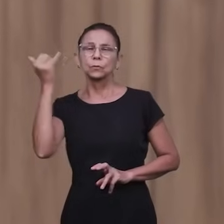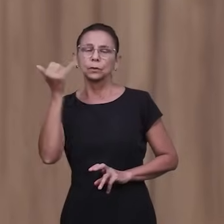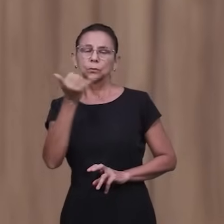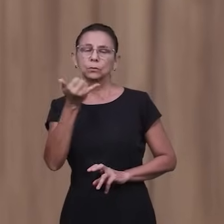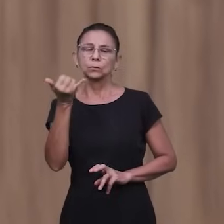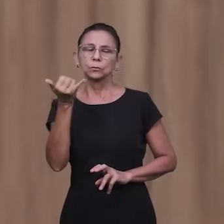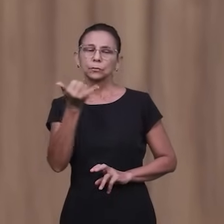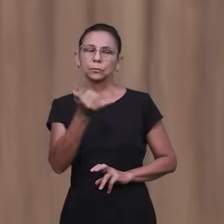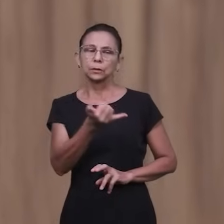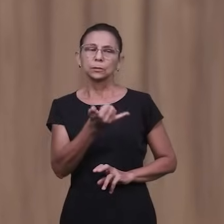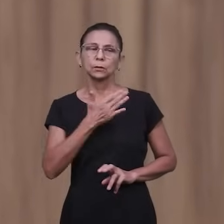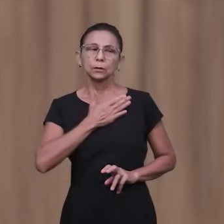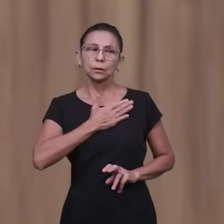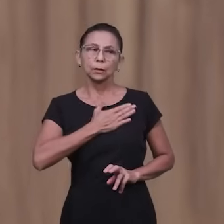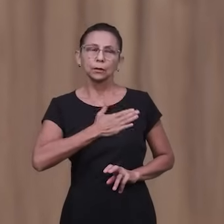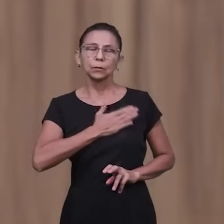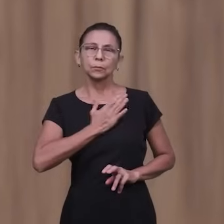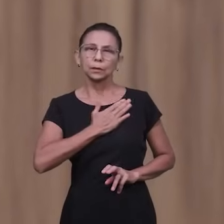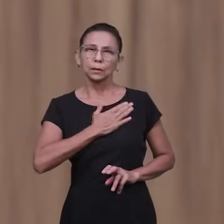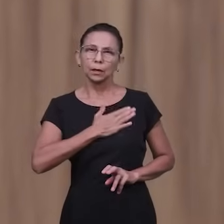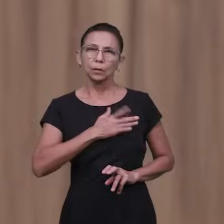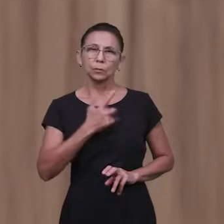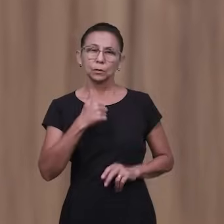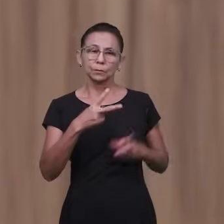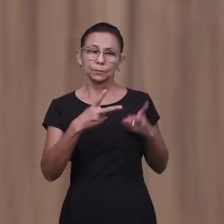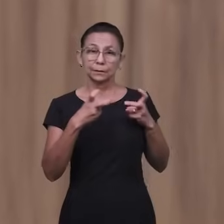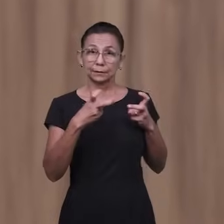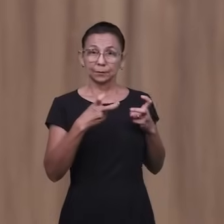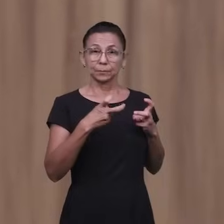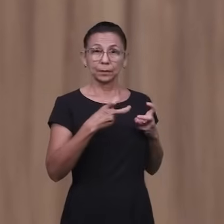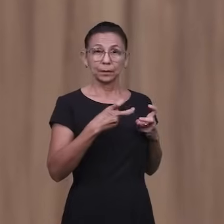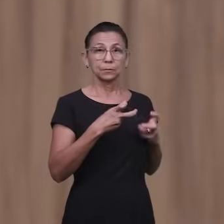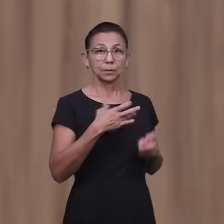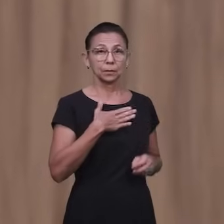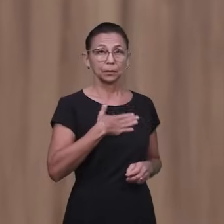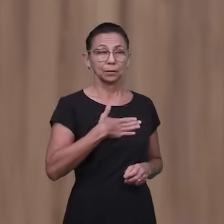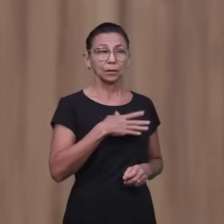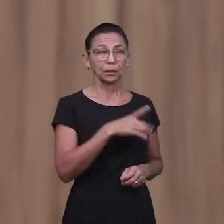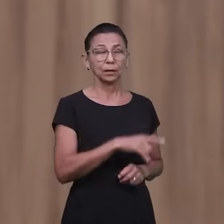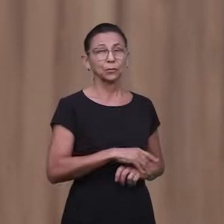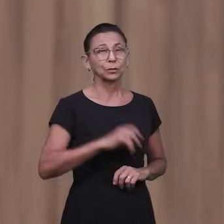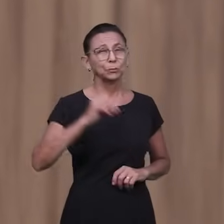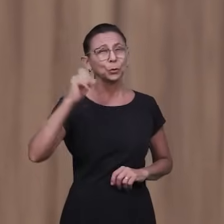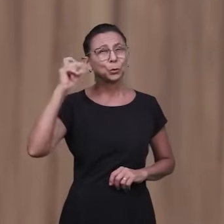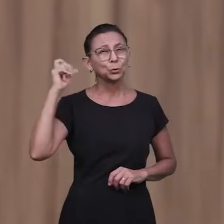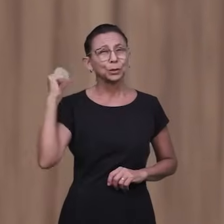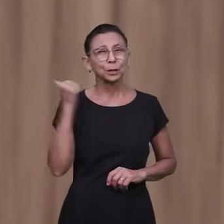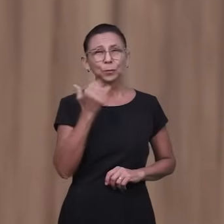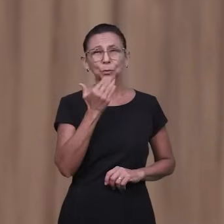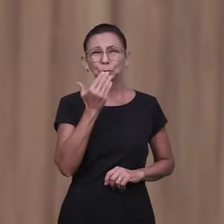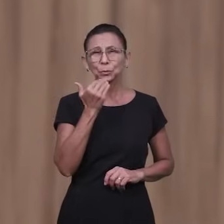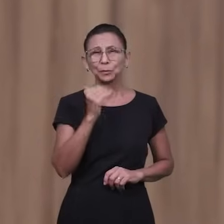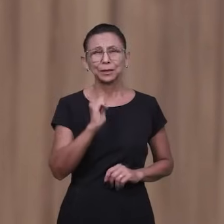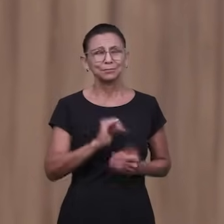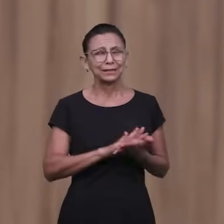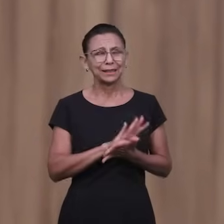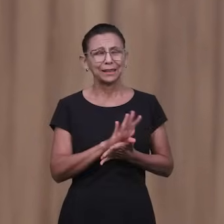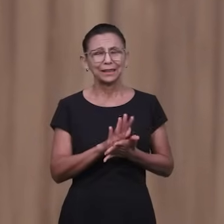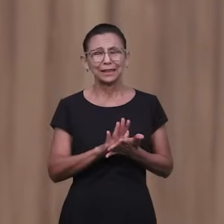estava se alimentando bem, já tinha muito tempo, e que a partir daquele dia ali, ela sentiu o poder de Deus na vida